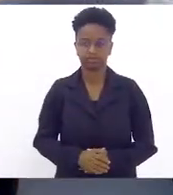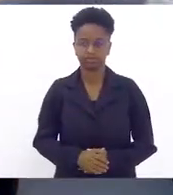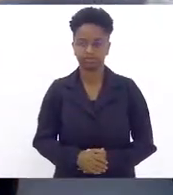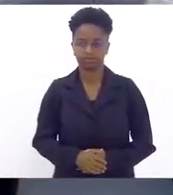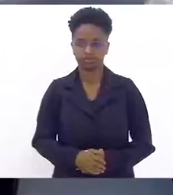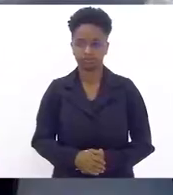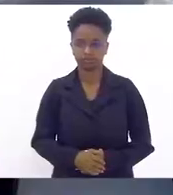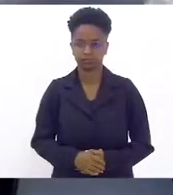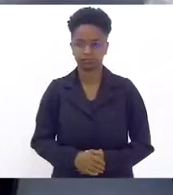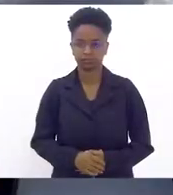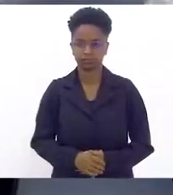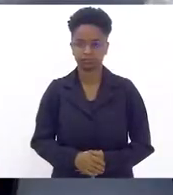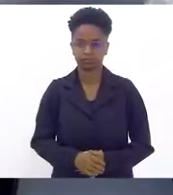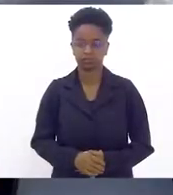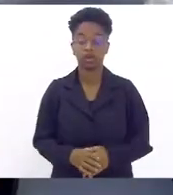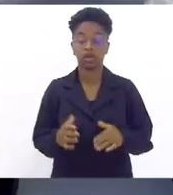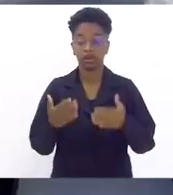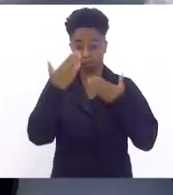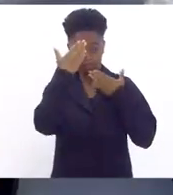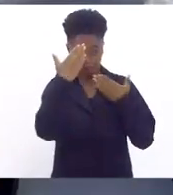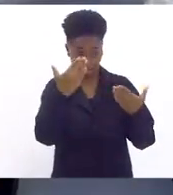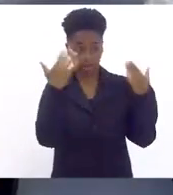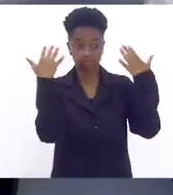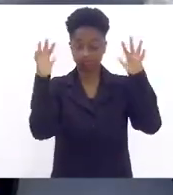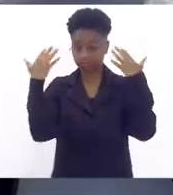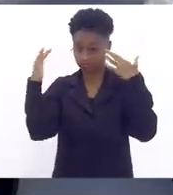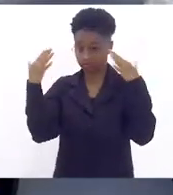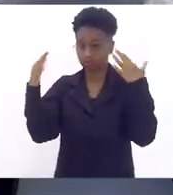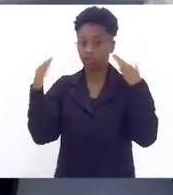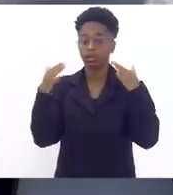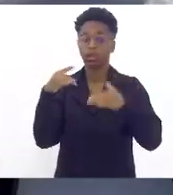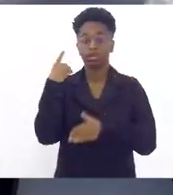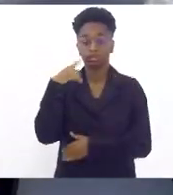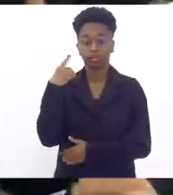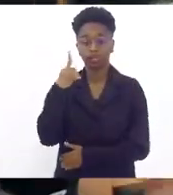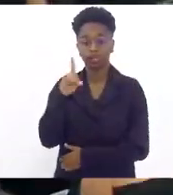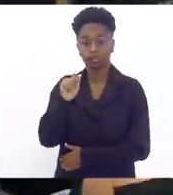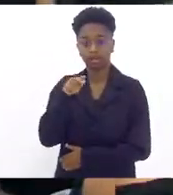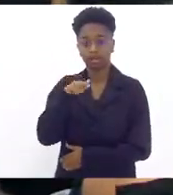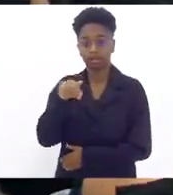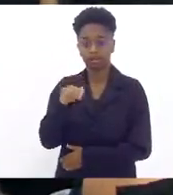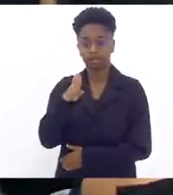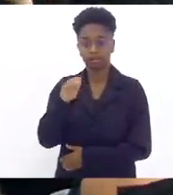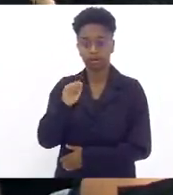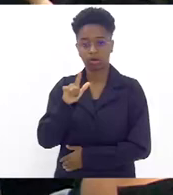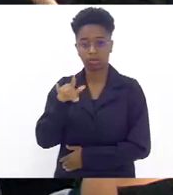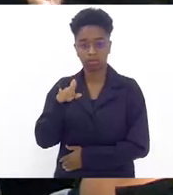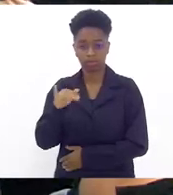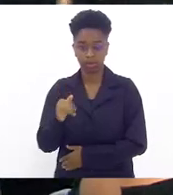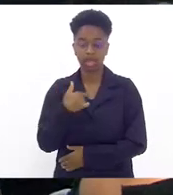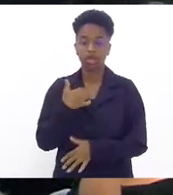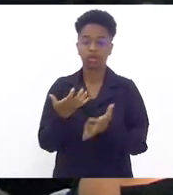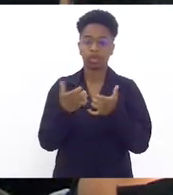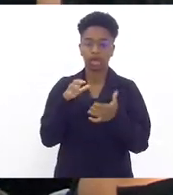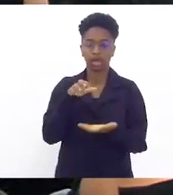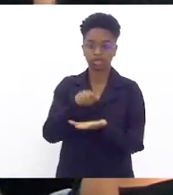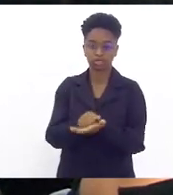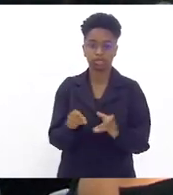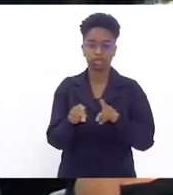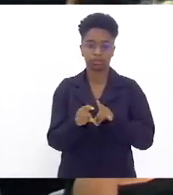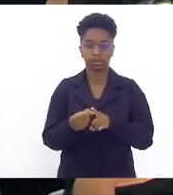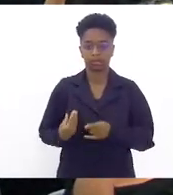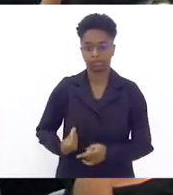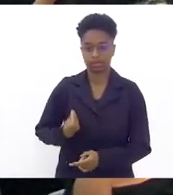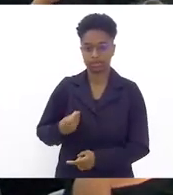queria Obrigado deputada Dani balber queria que registrar a presença da